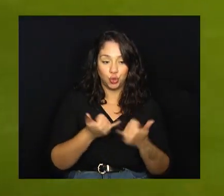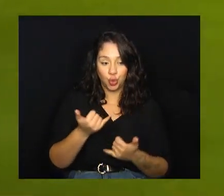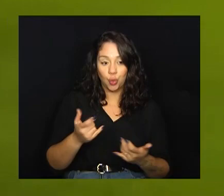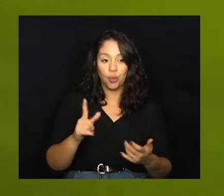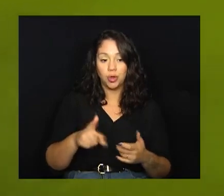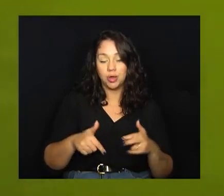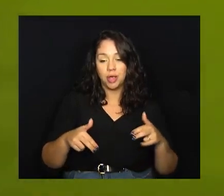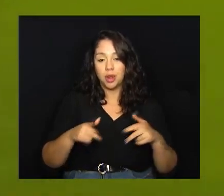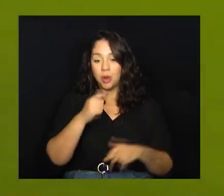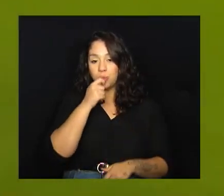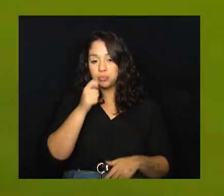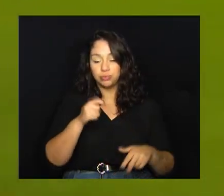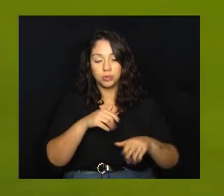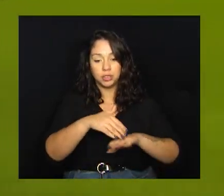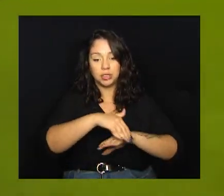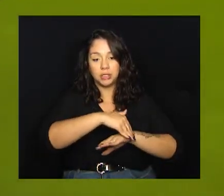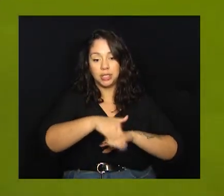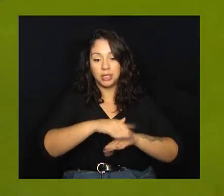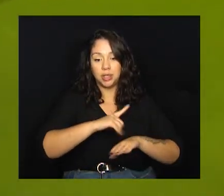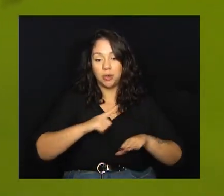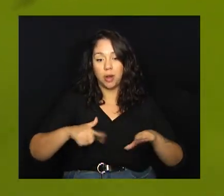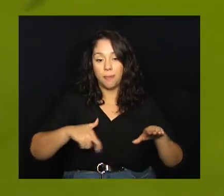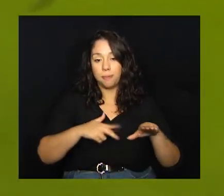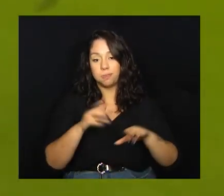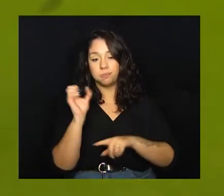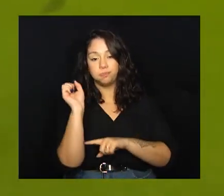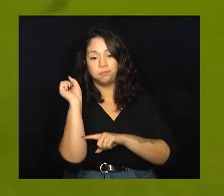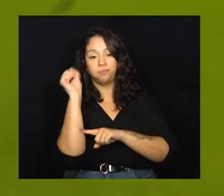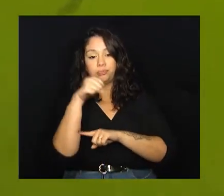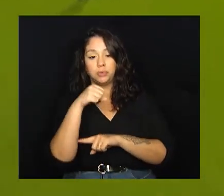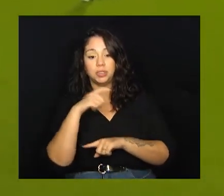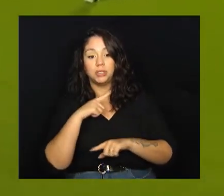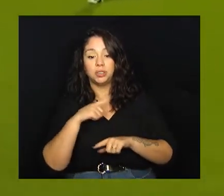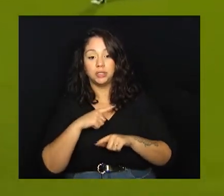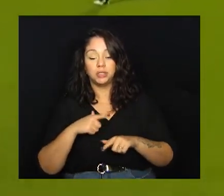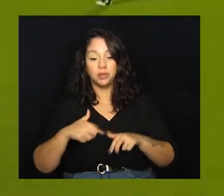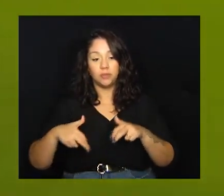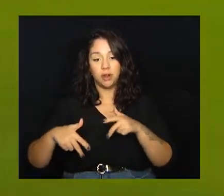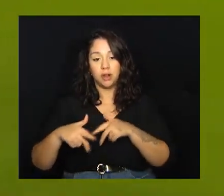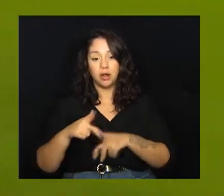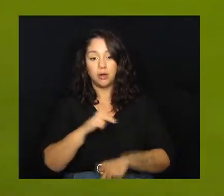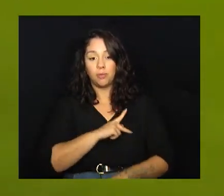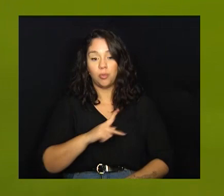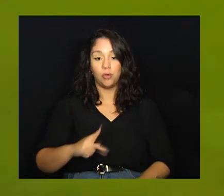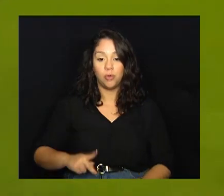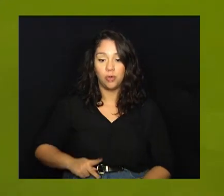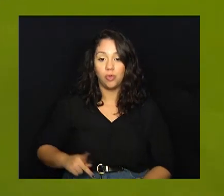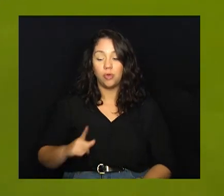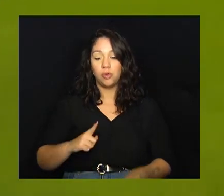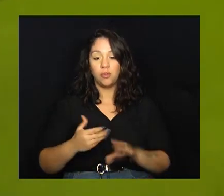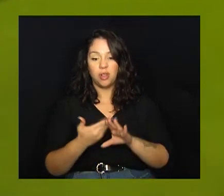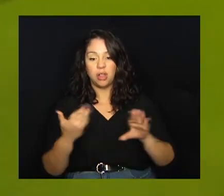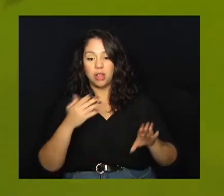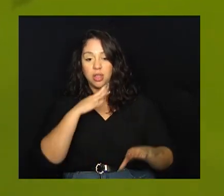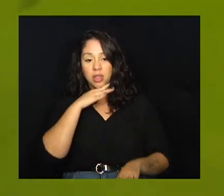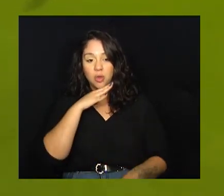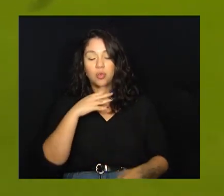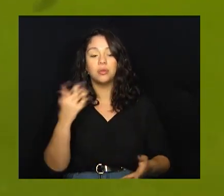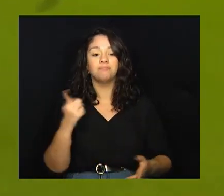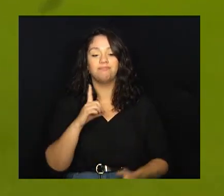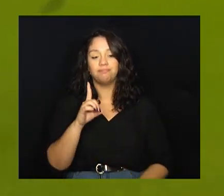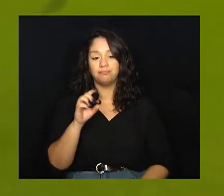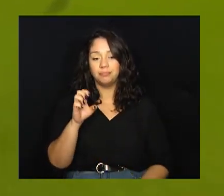de escanteio de Natanael toque de cabeça o zagueirão da ponte Matheus Silva afastou mal e